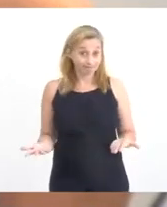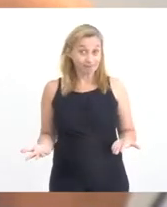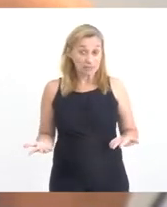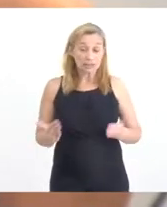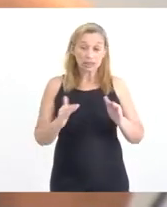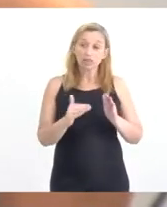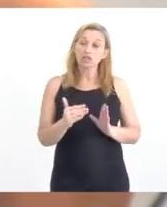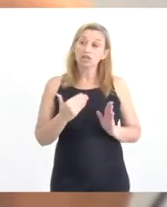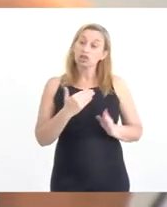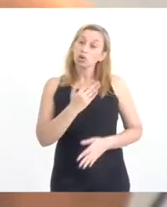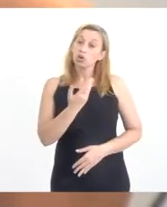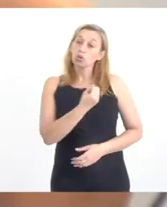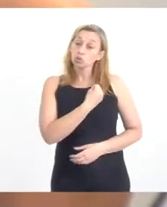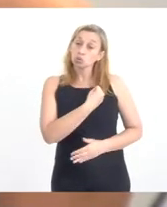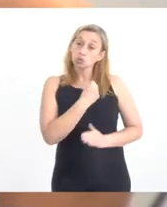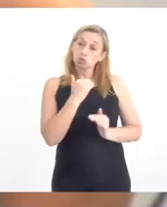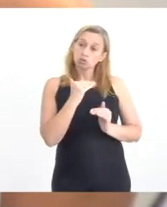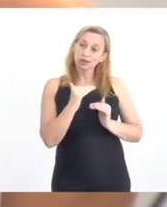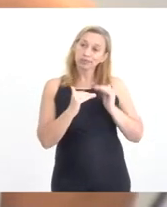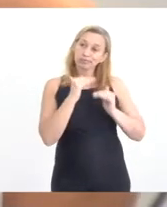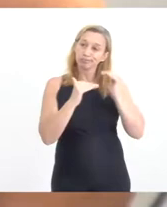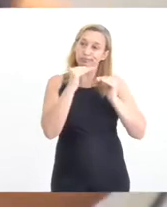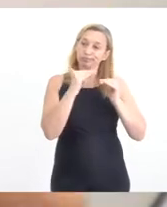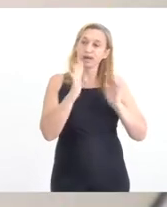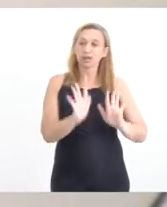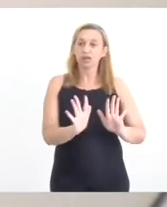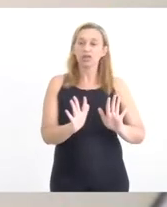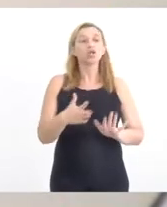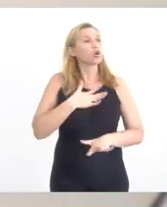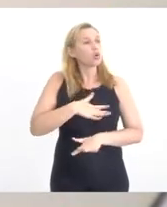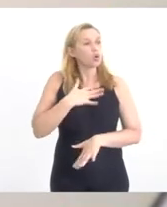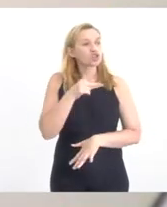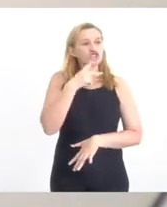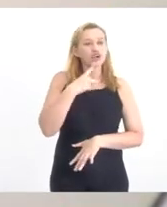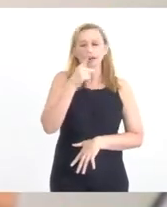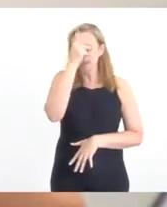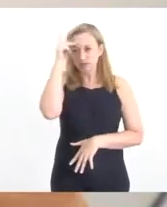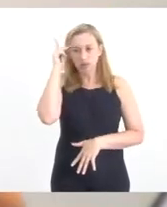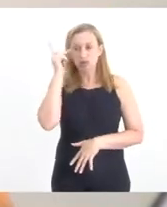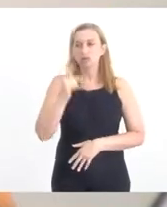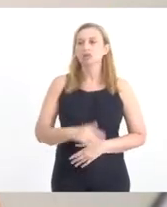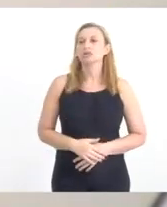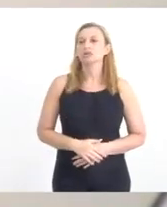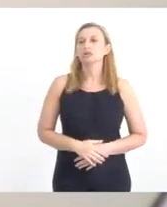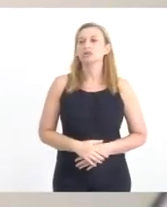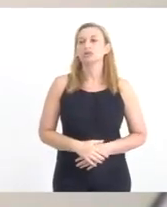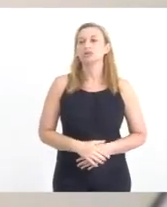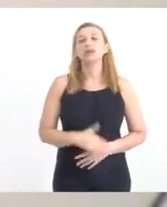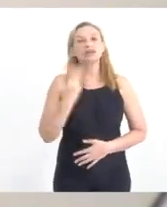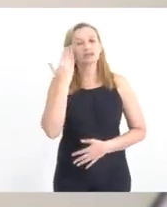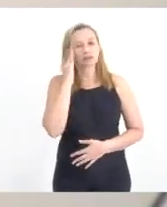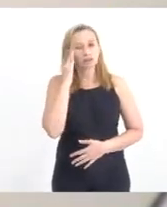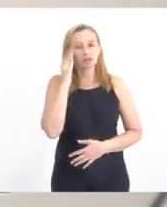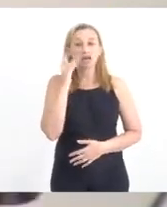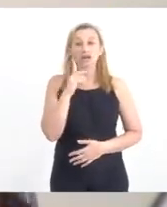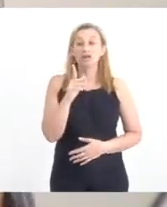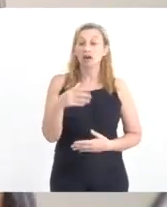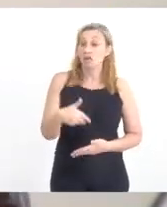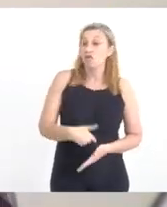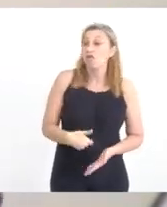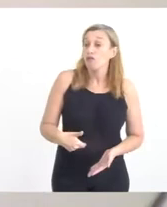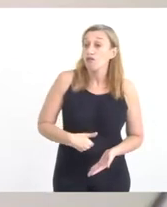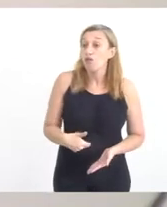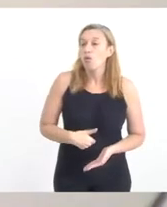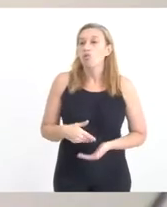subindo numa escala muito vertiginosa e eu gosto muito de dizer para as pessoas é para as pessoas entenderem a fome